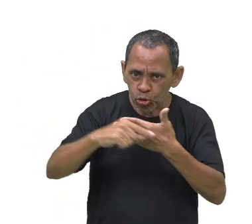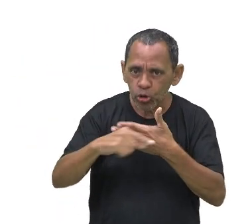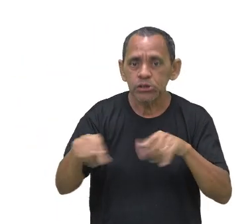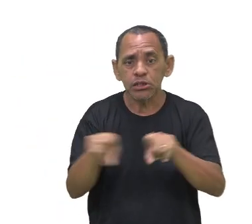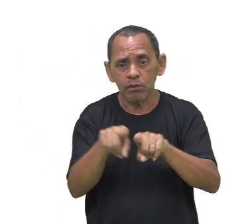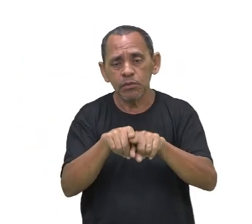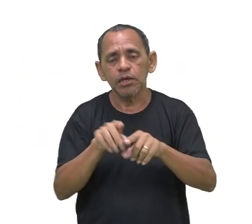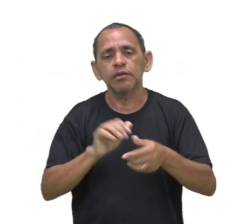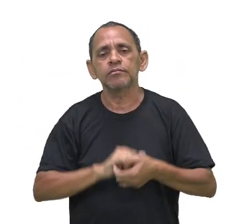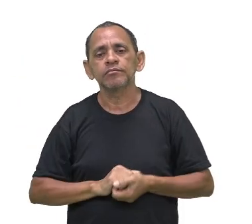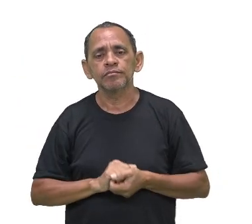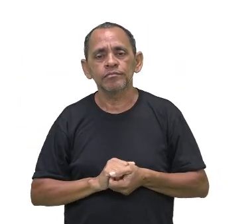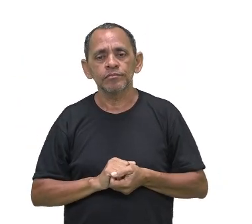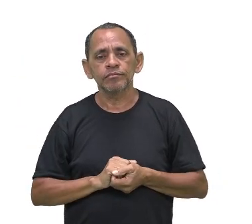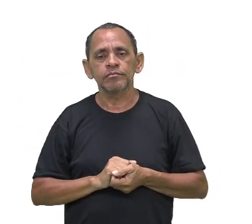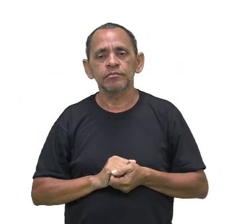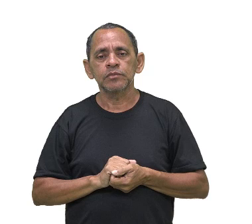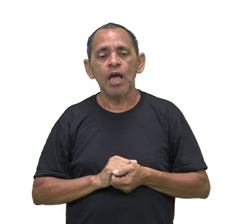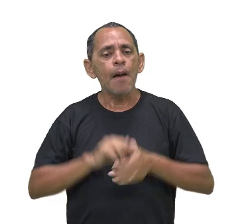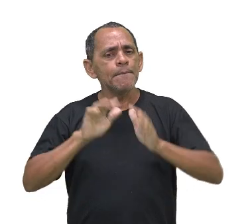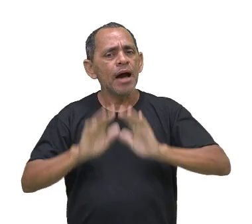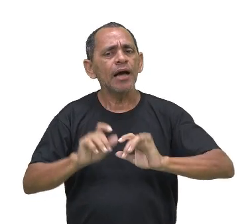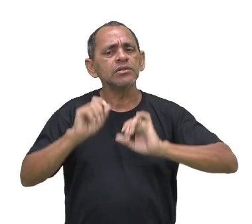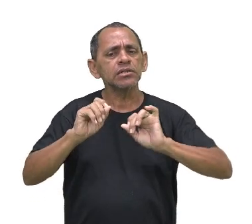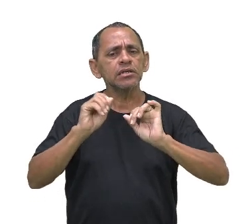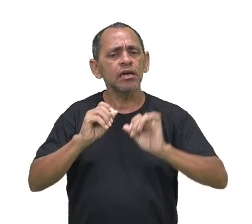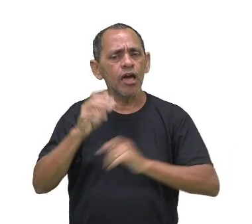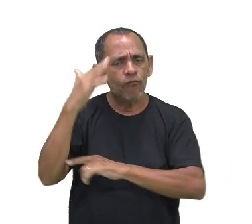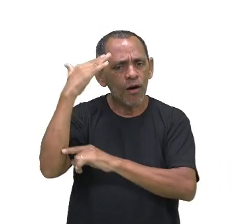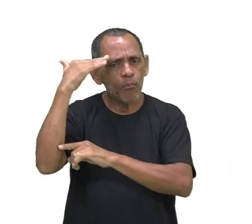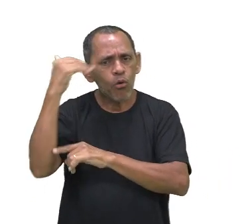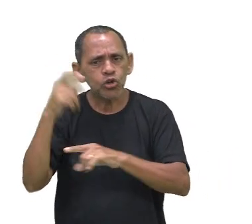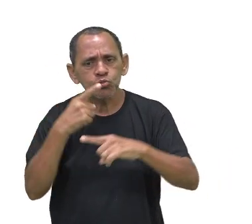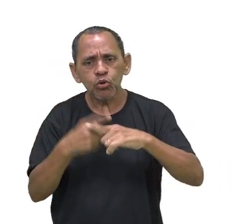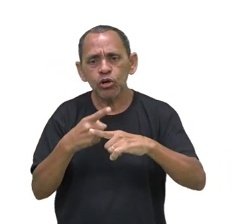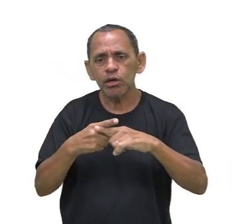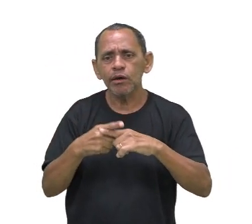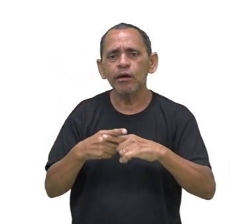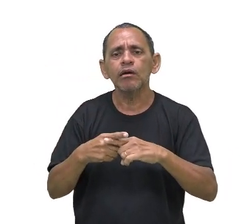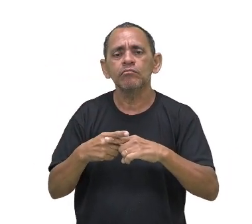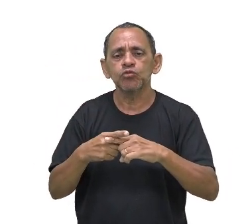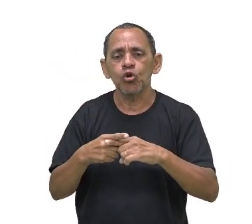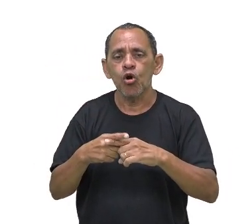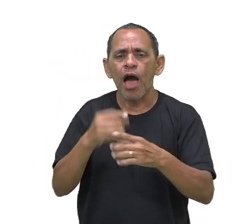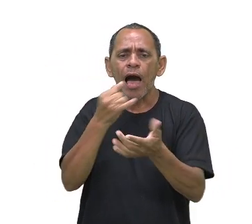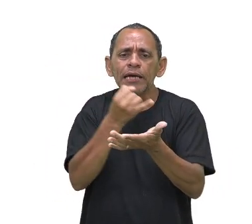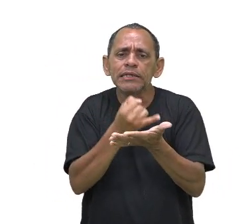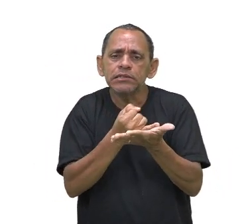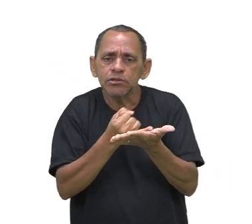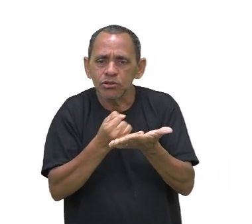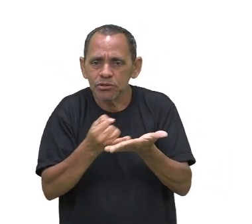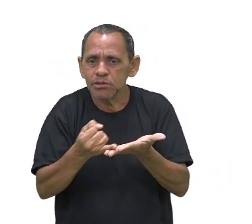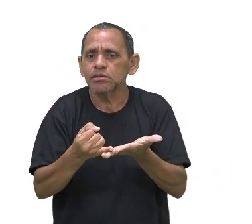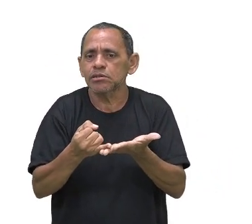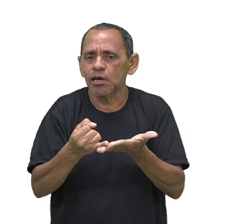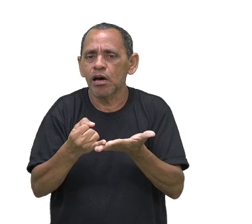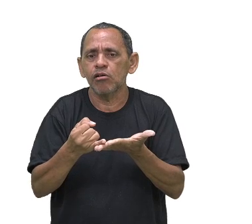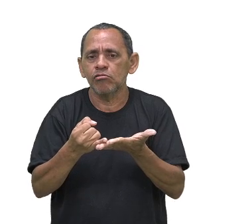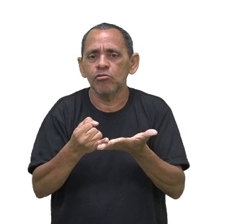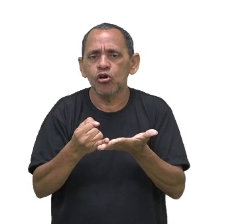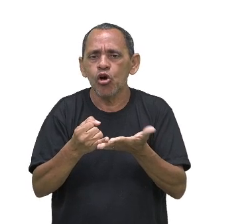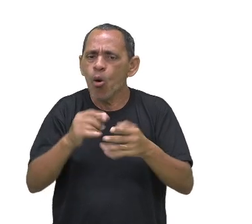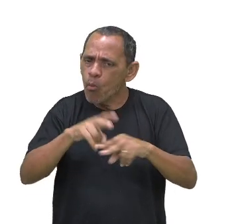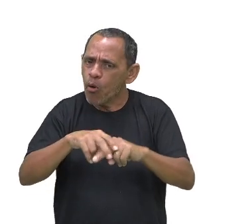deu mais fama a esta obra foi um capítulo inicial, que é a